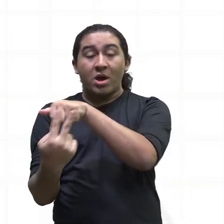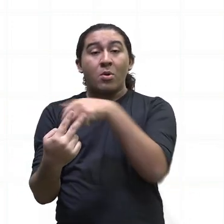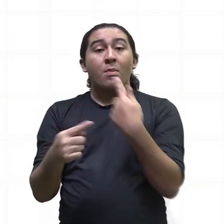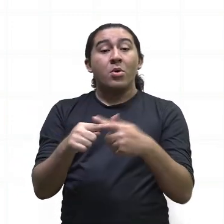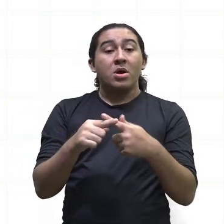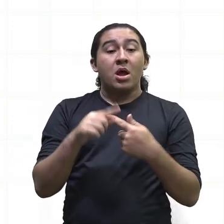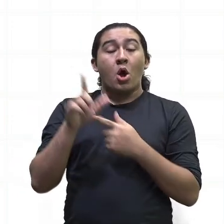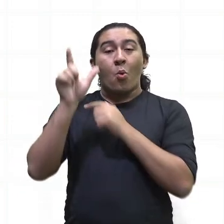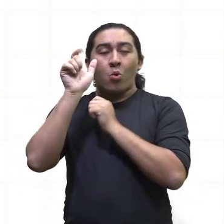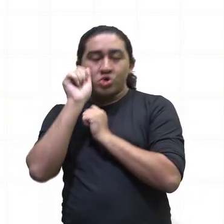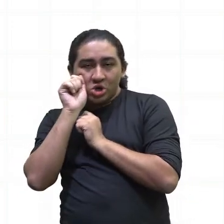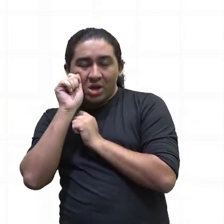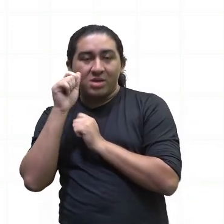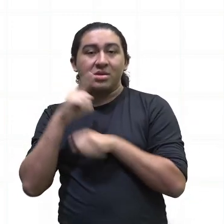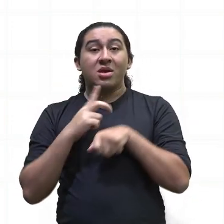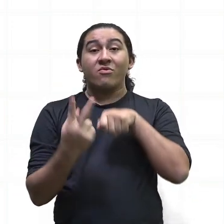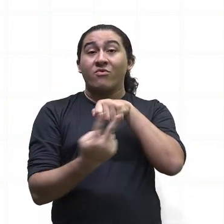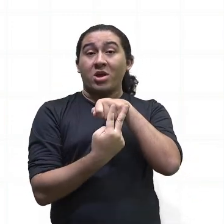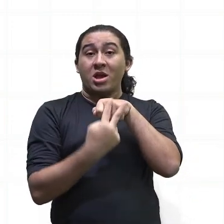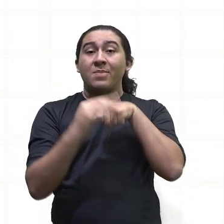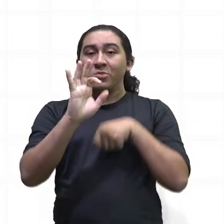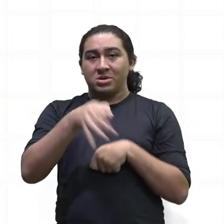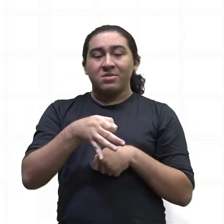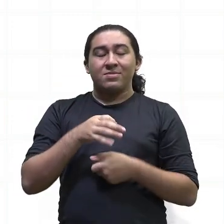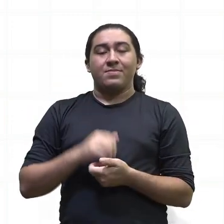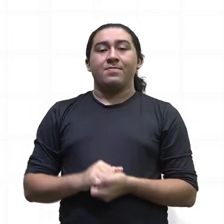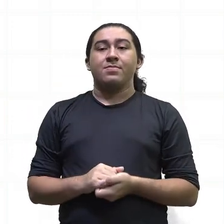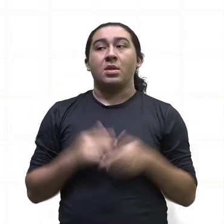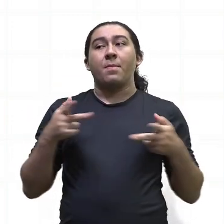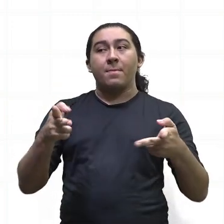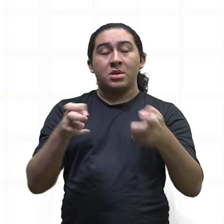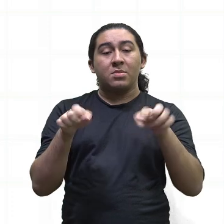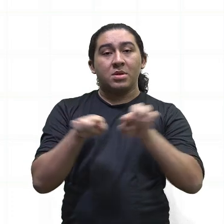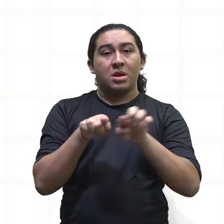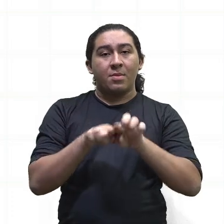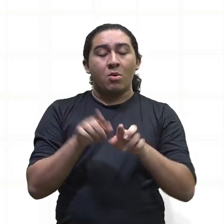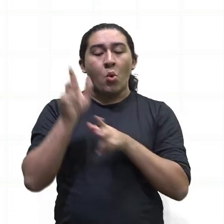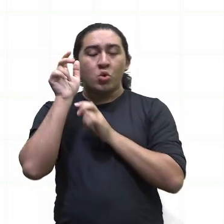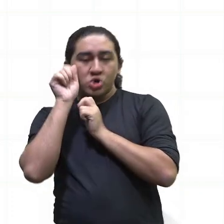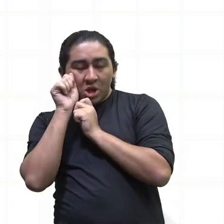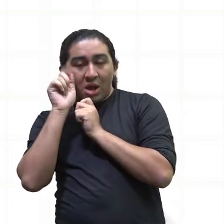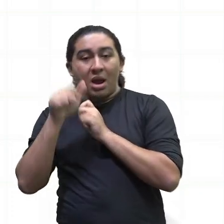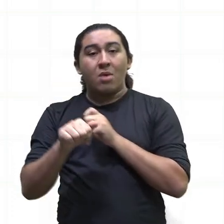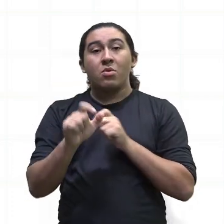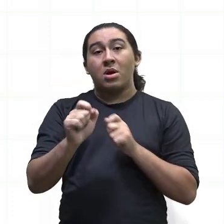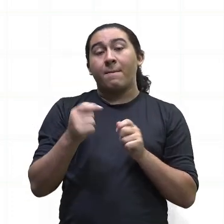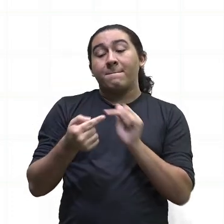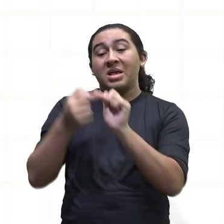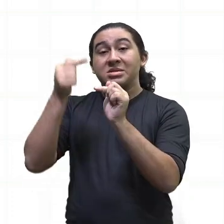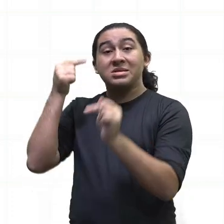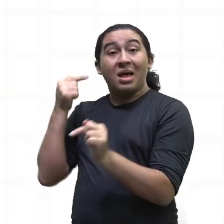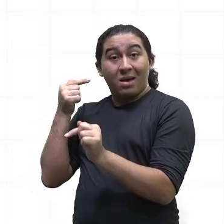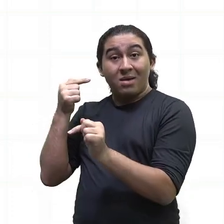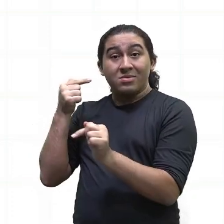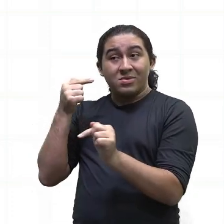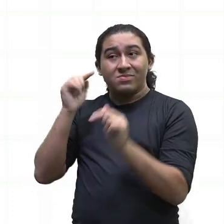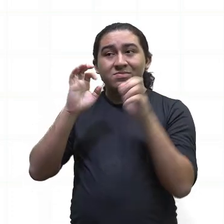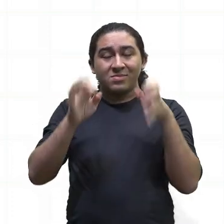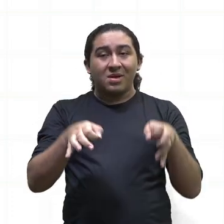verbo o quê? Cochilar, certo? Percebam que cochilava está no pretérito, né?